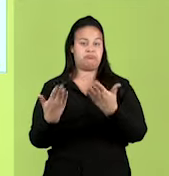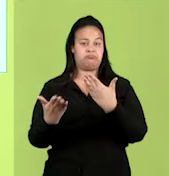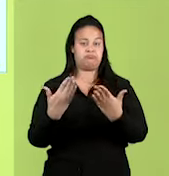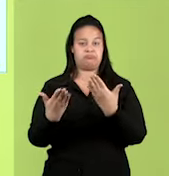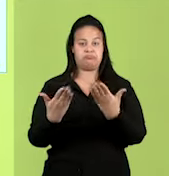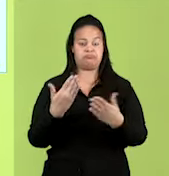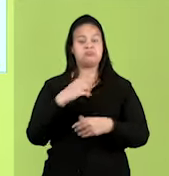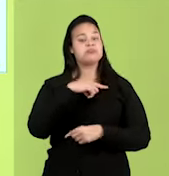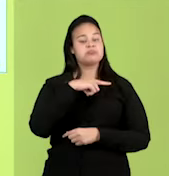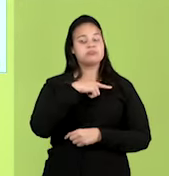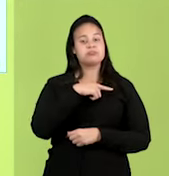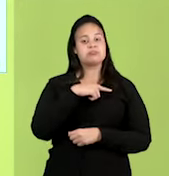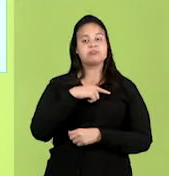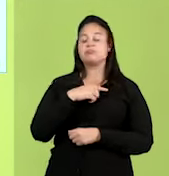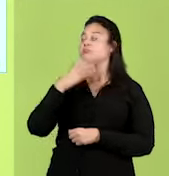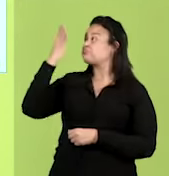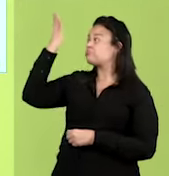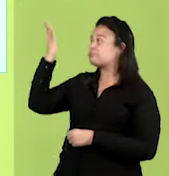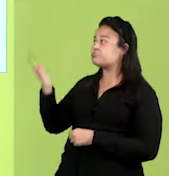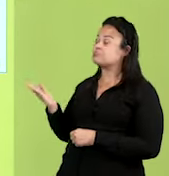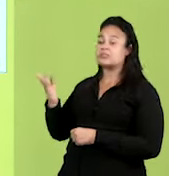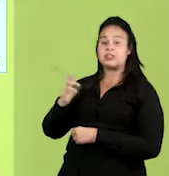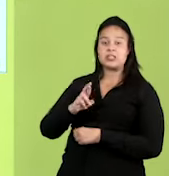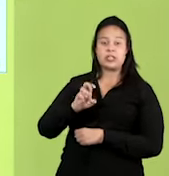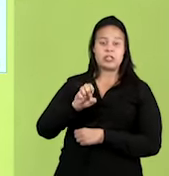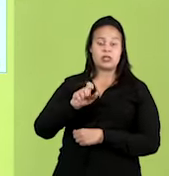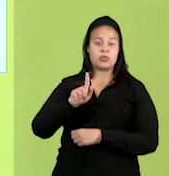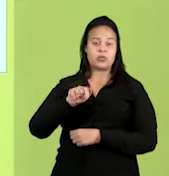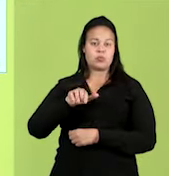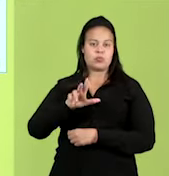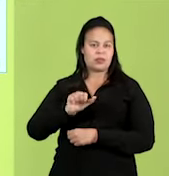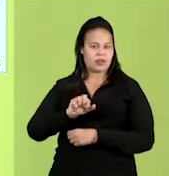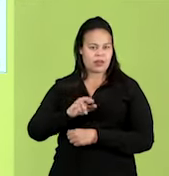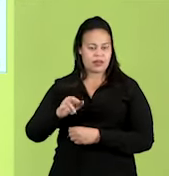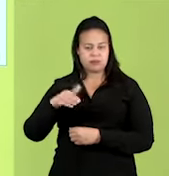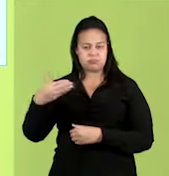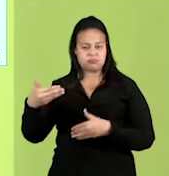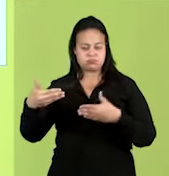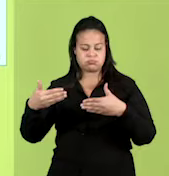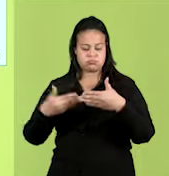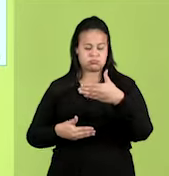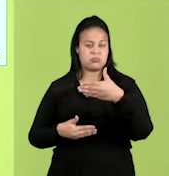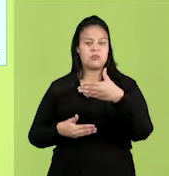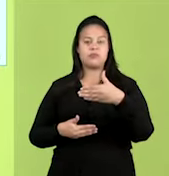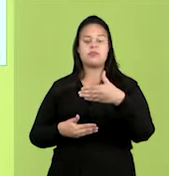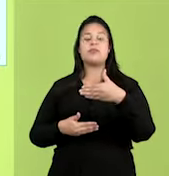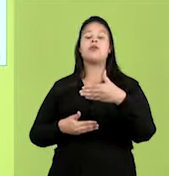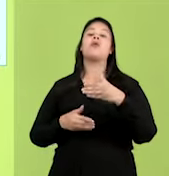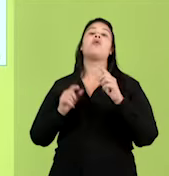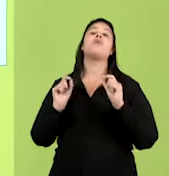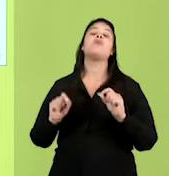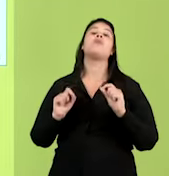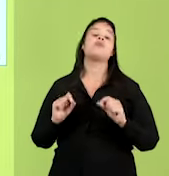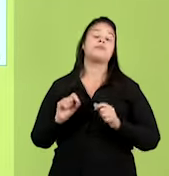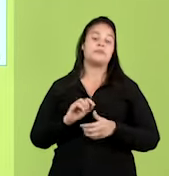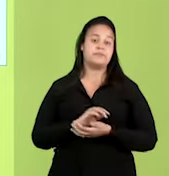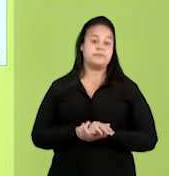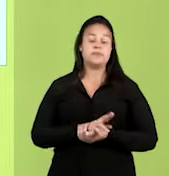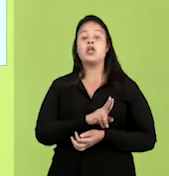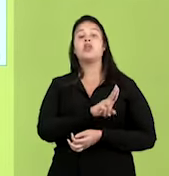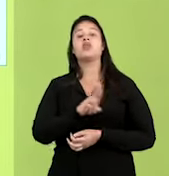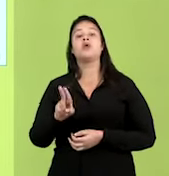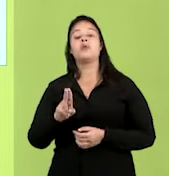Então, um polígono regular de 3 lados, ele vai ser chamado